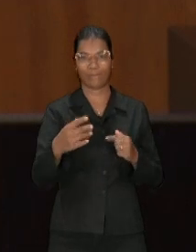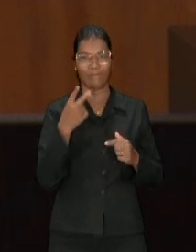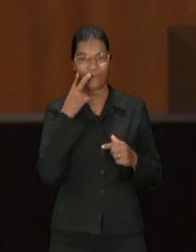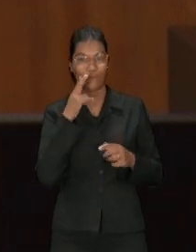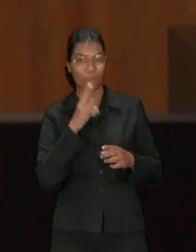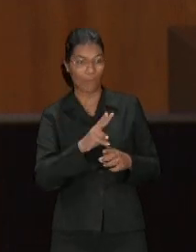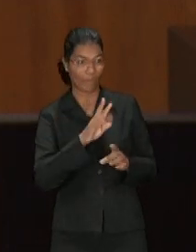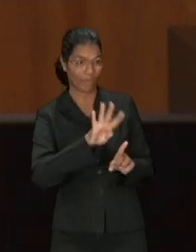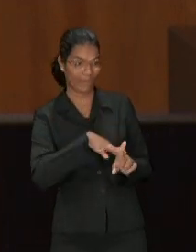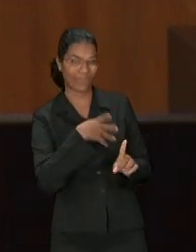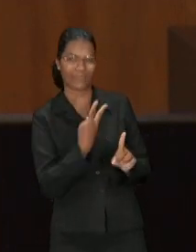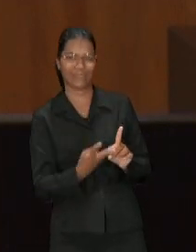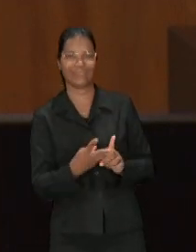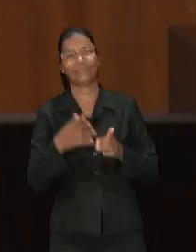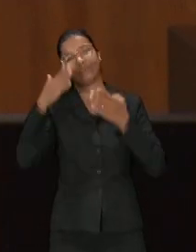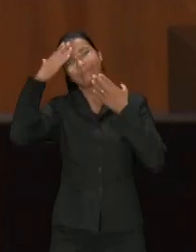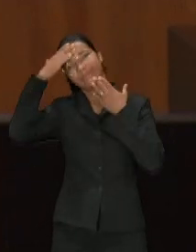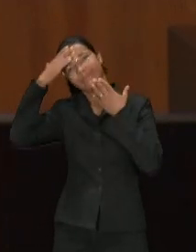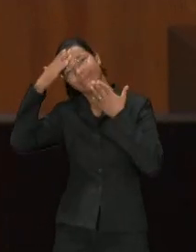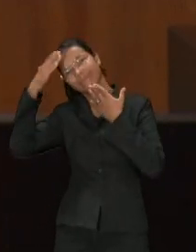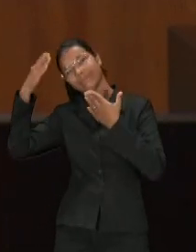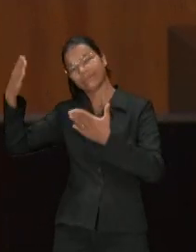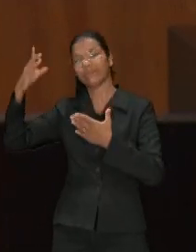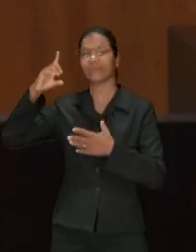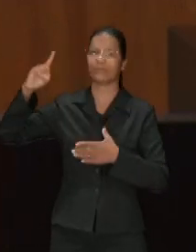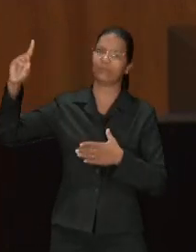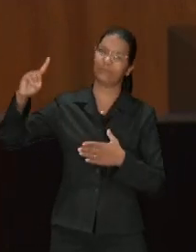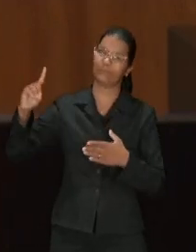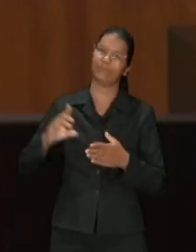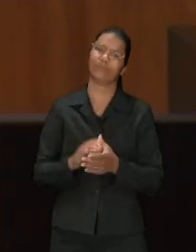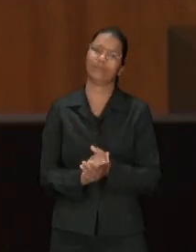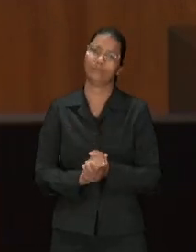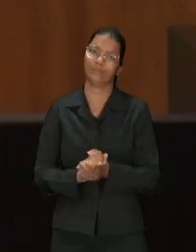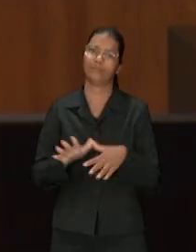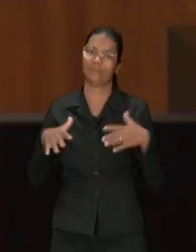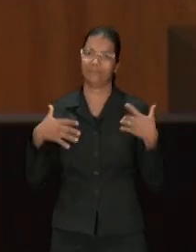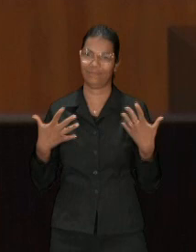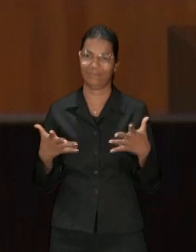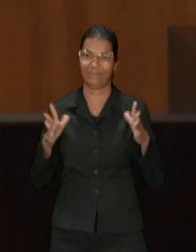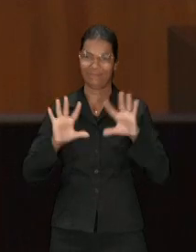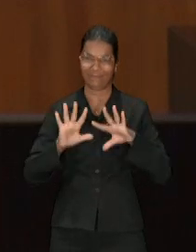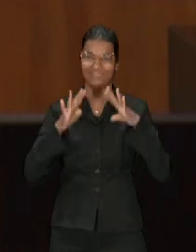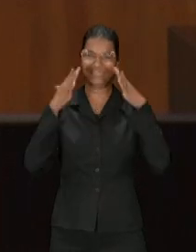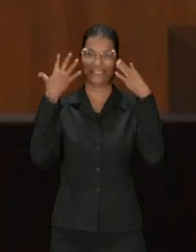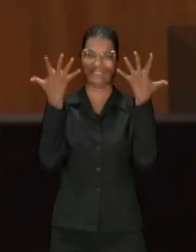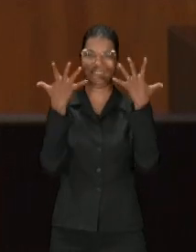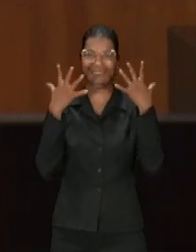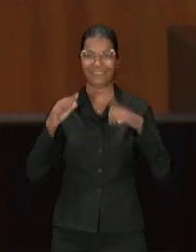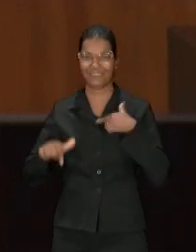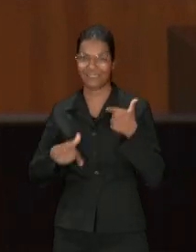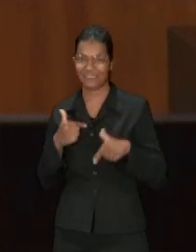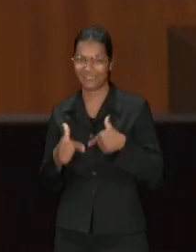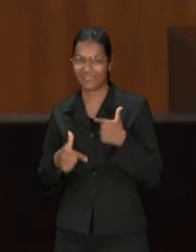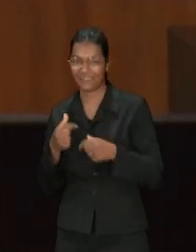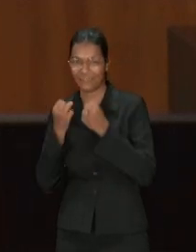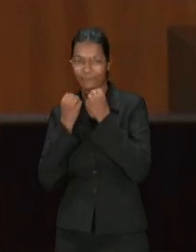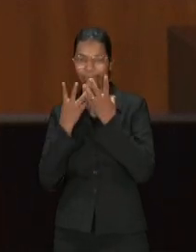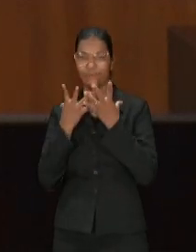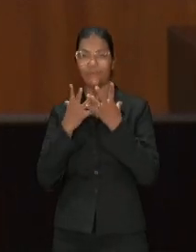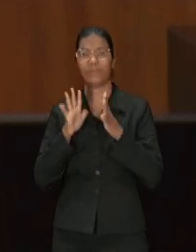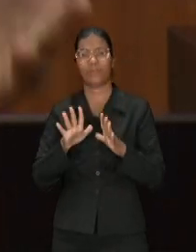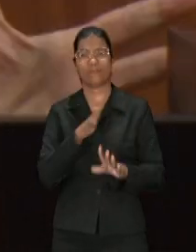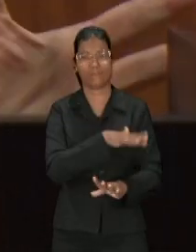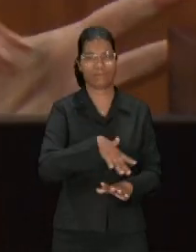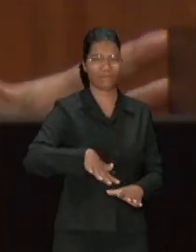gente possa agradecer a Deus mesmo, porque estamos festejando pelo nosso trabalho, né? Enquanto tantos estão sofrendo, não é